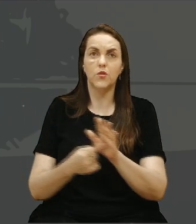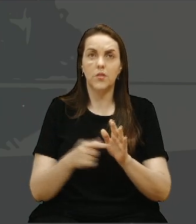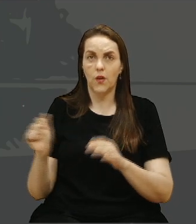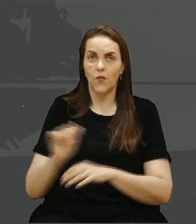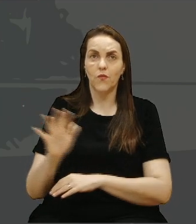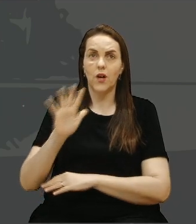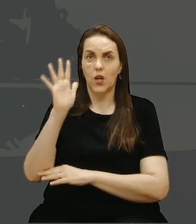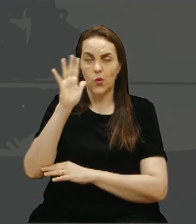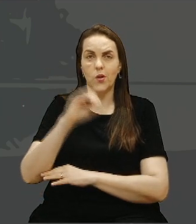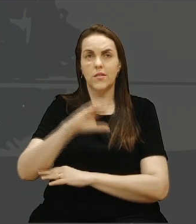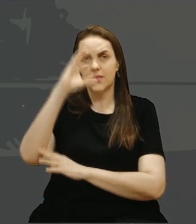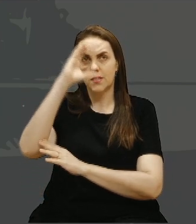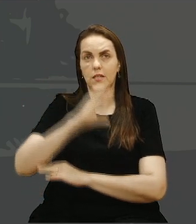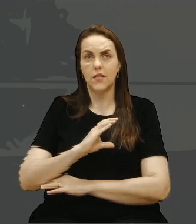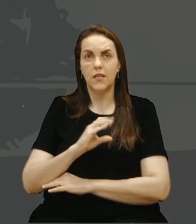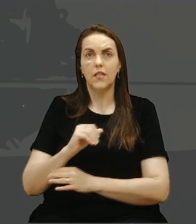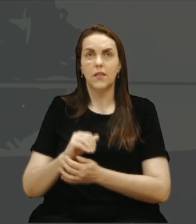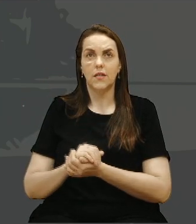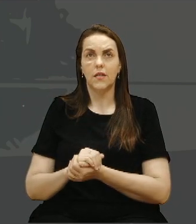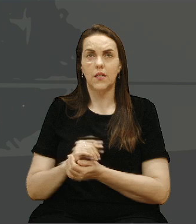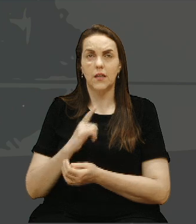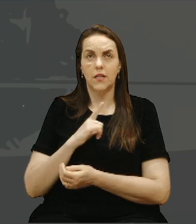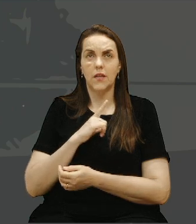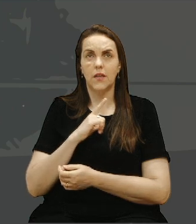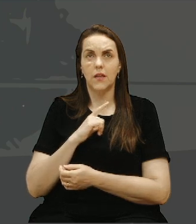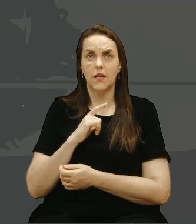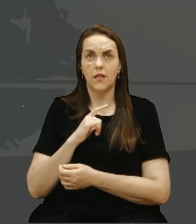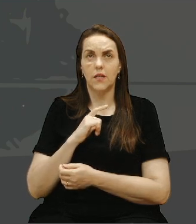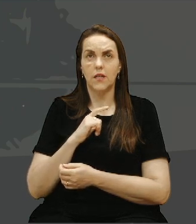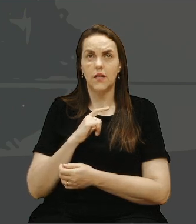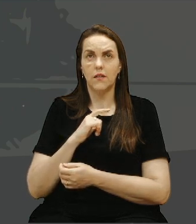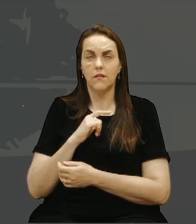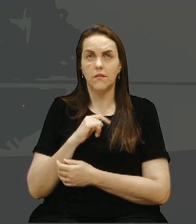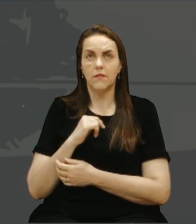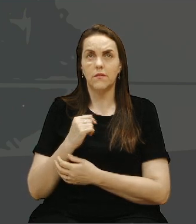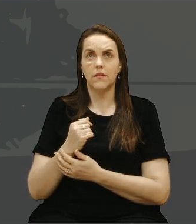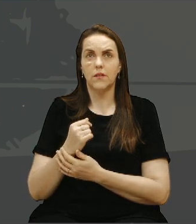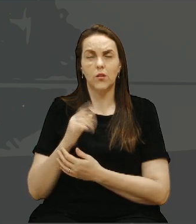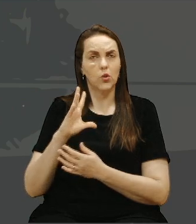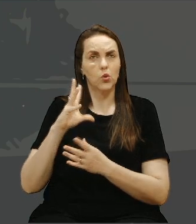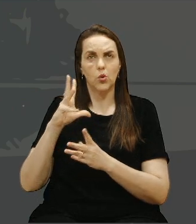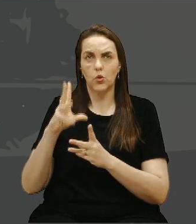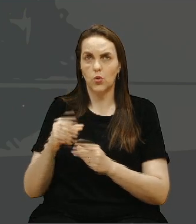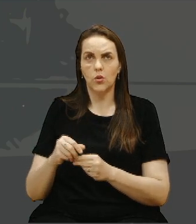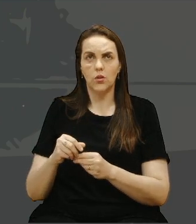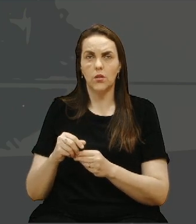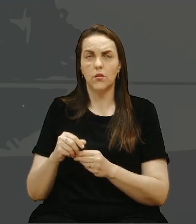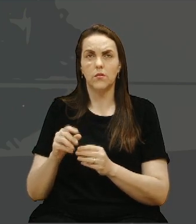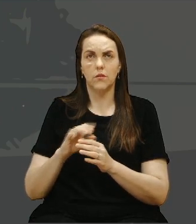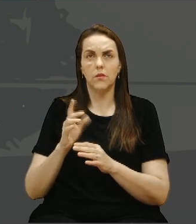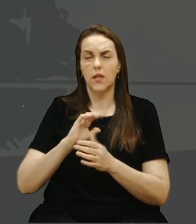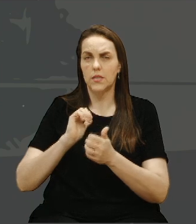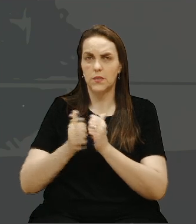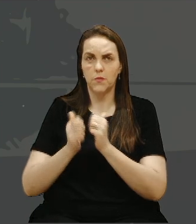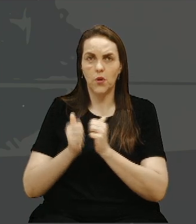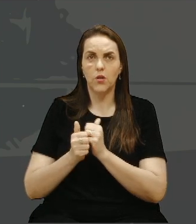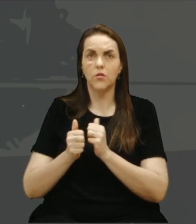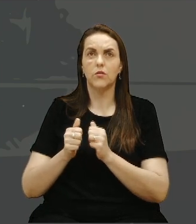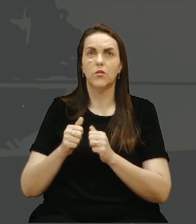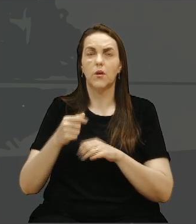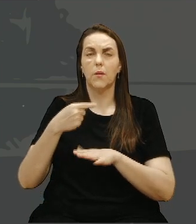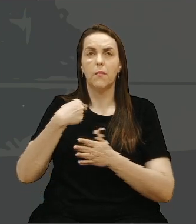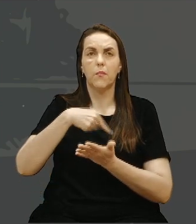da cidadania, o valor do caráter, de toda a identidade esportiva, né, que as modalidades podem gerar.